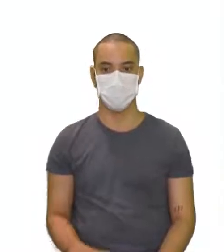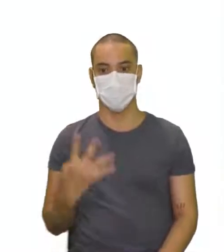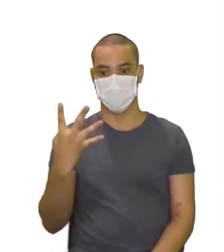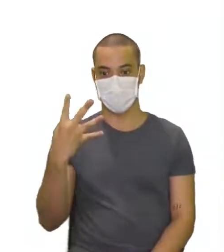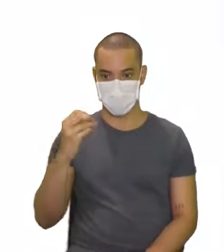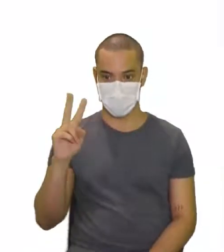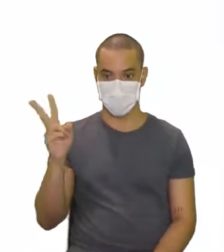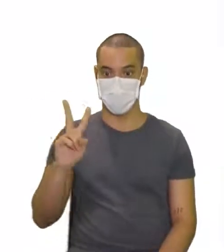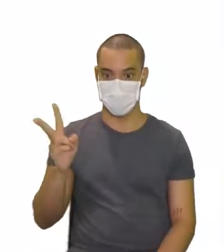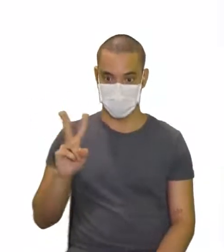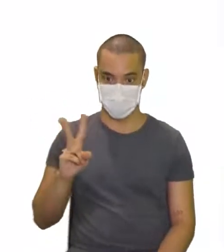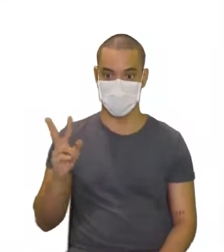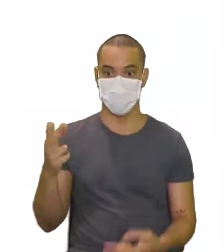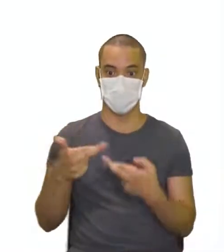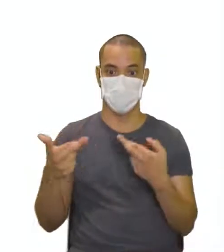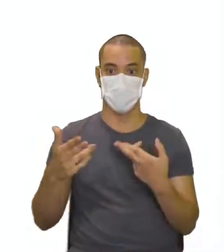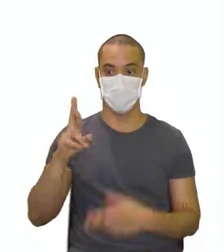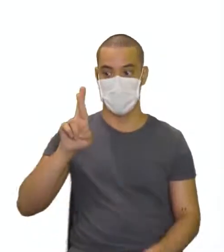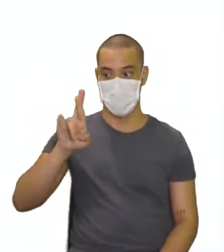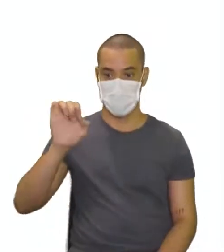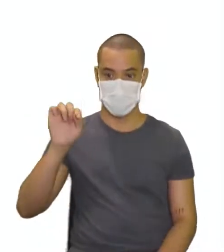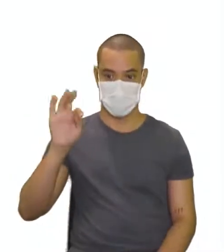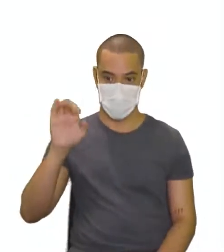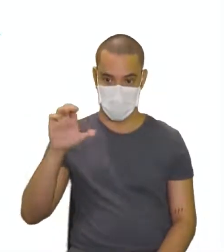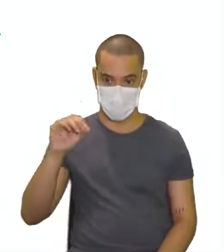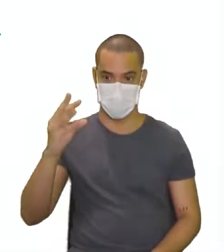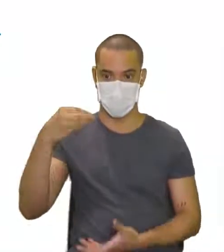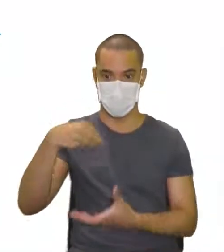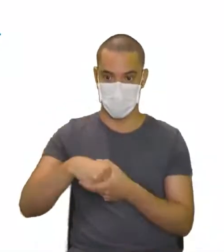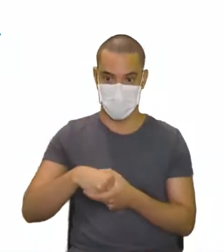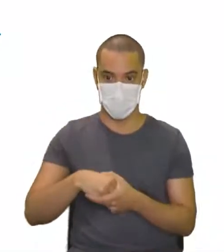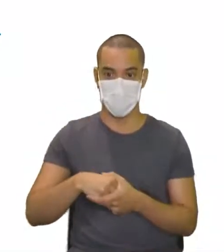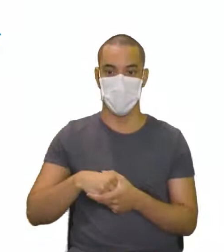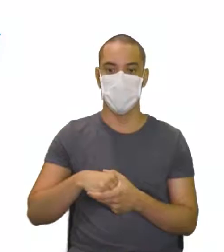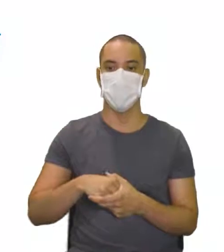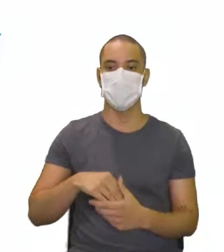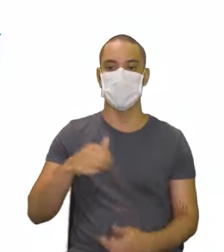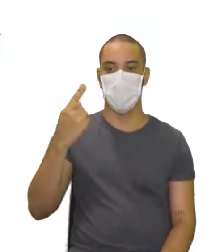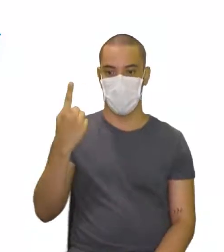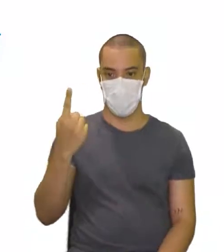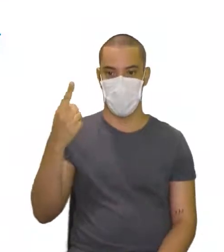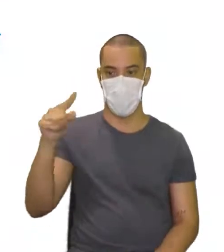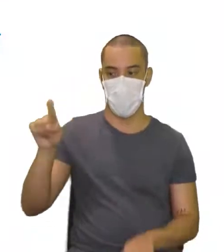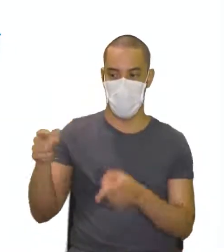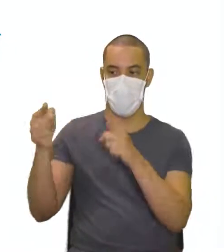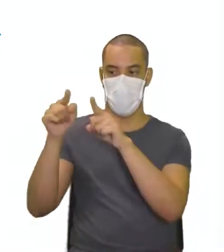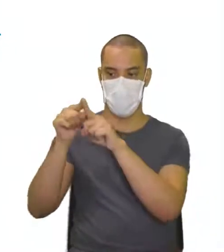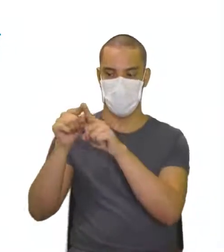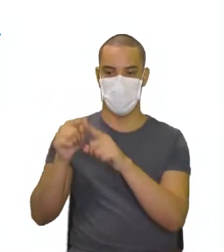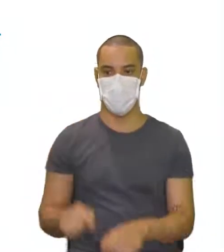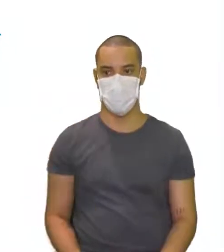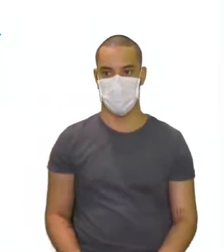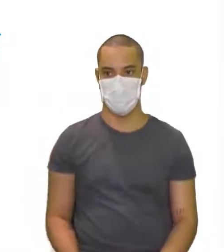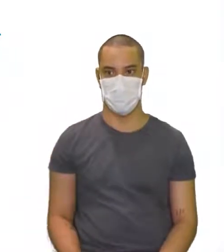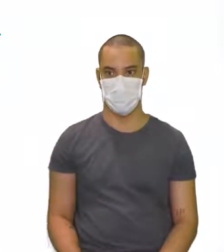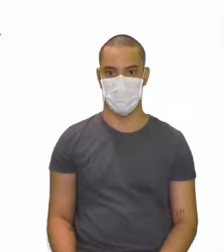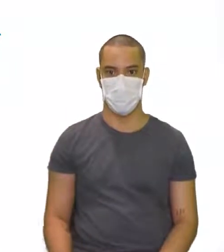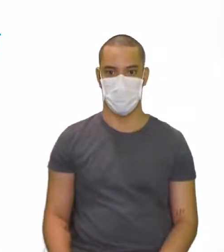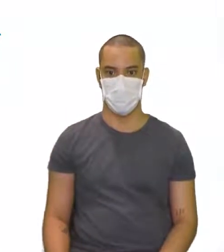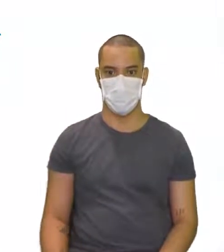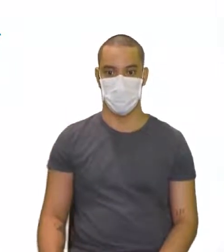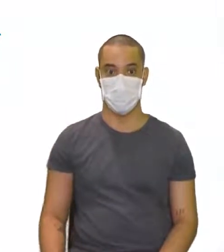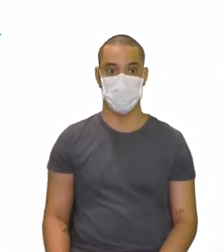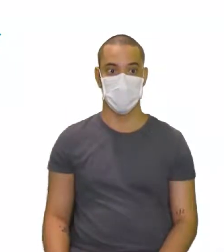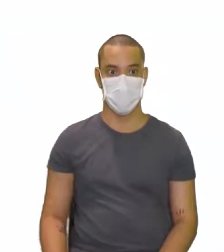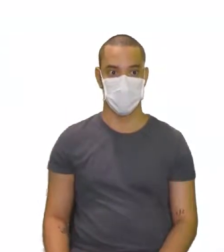volts e a resistência interna do receptor vale quanto? 1 1 ohm. Fechou? E aqui,